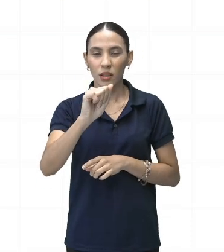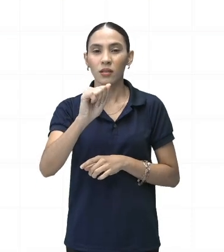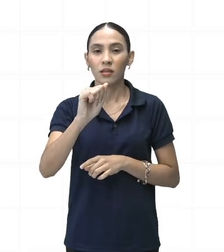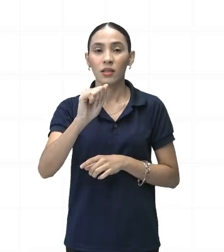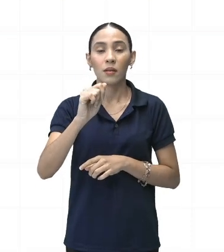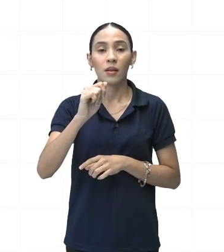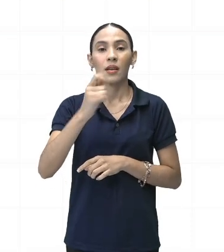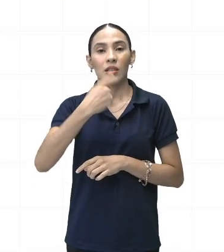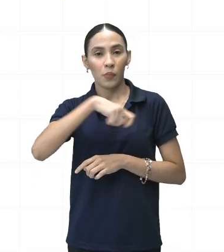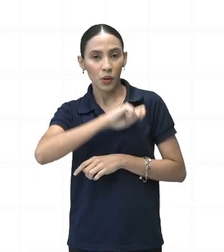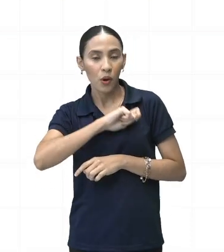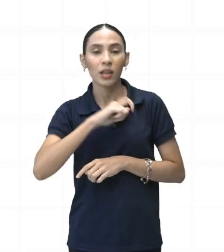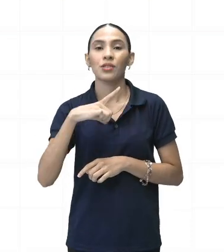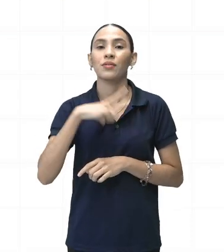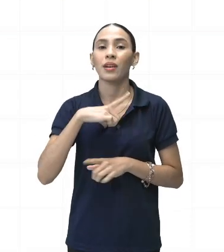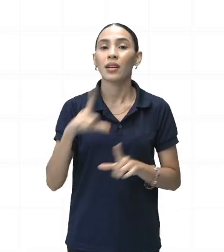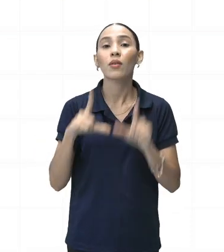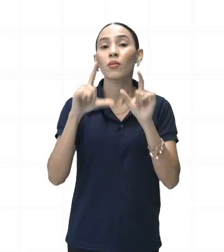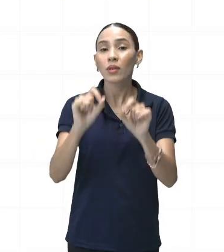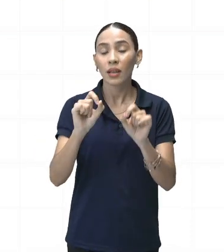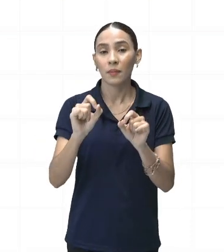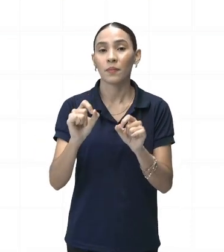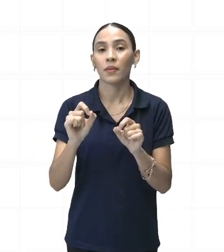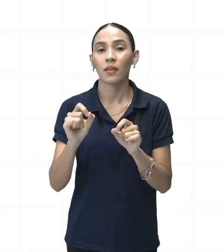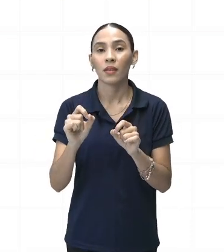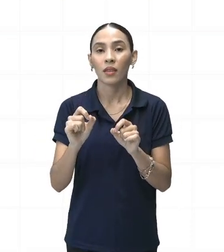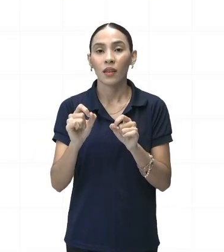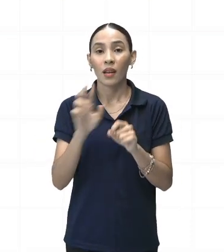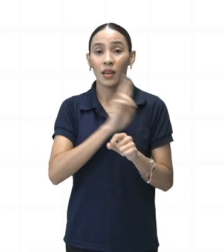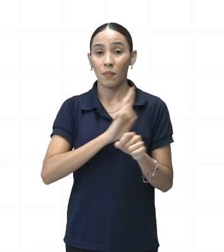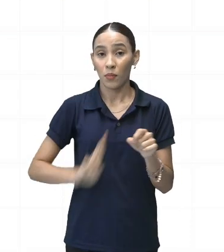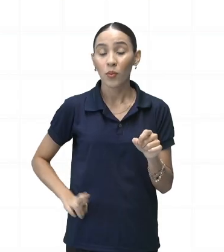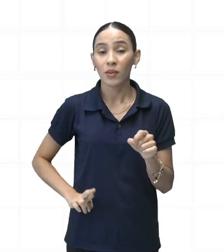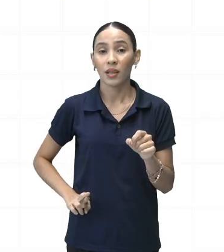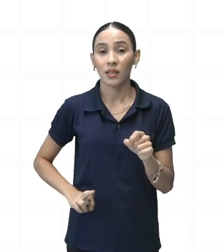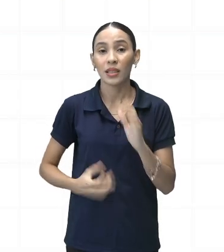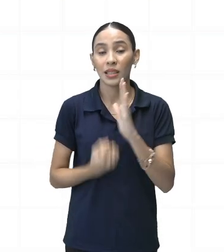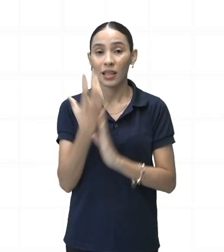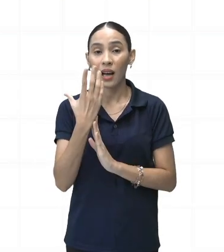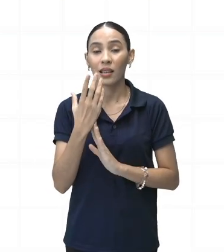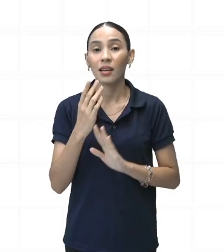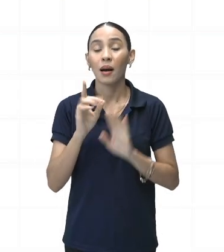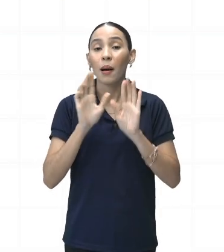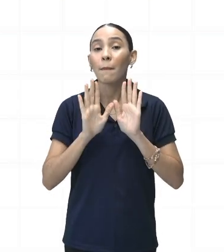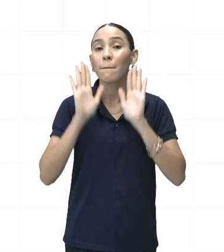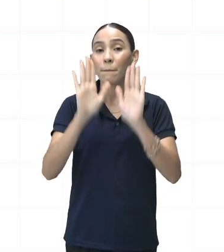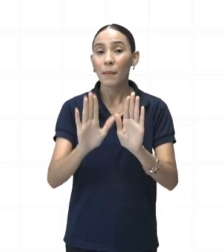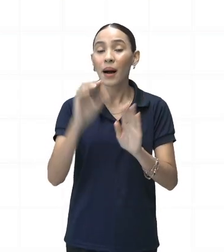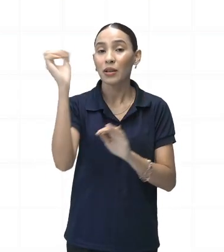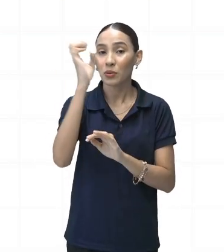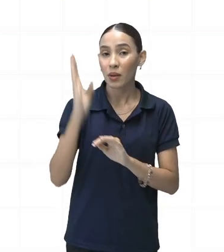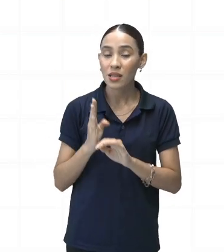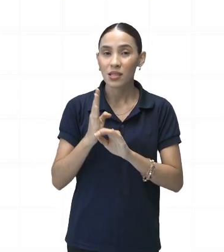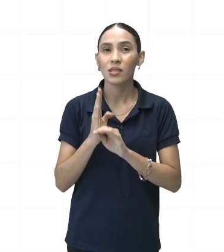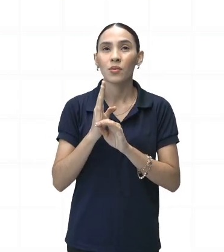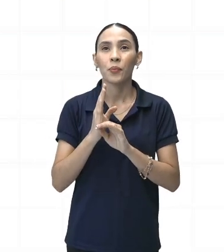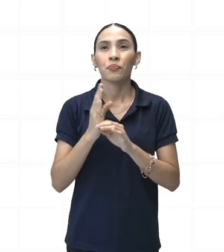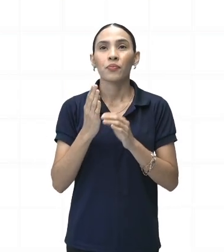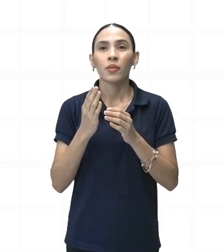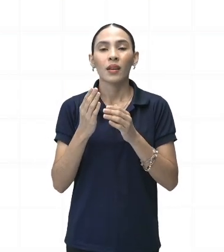colônias espanholas, tiveram ali a república, né, sendo implementada. Porém, o Brasil, quando